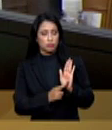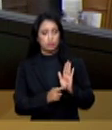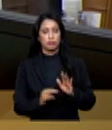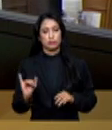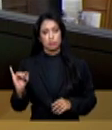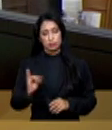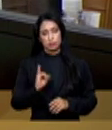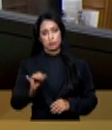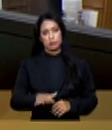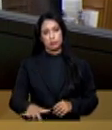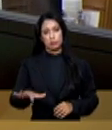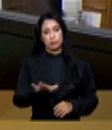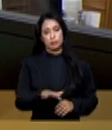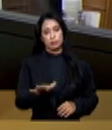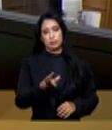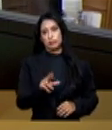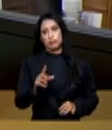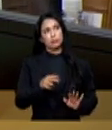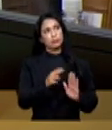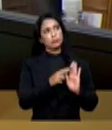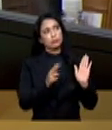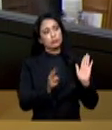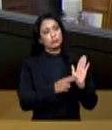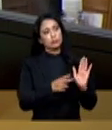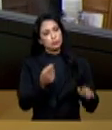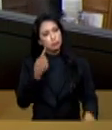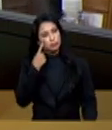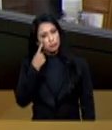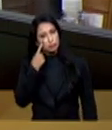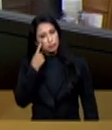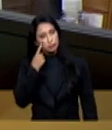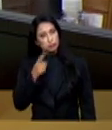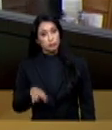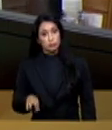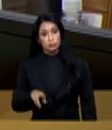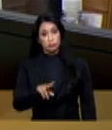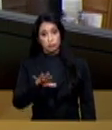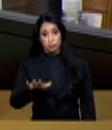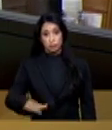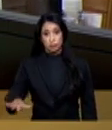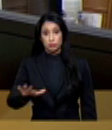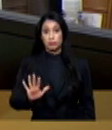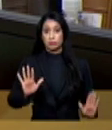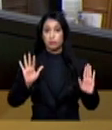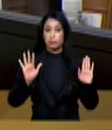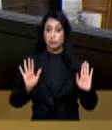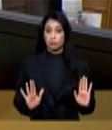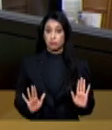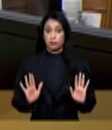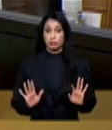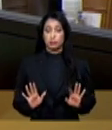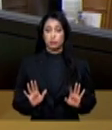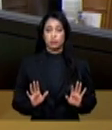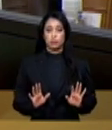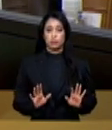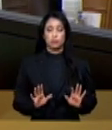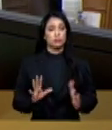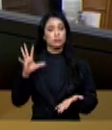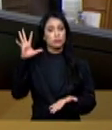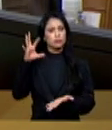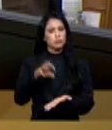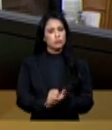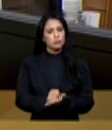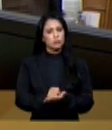setor e que não se trata de normativa de observância mas tão somente de um soft